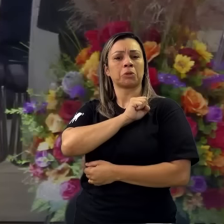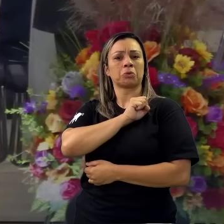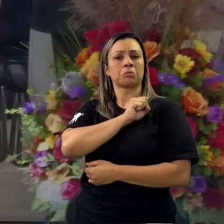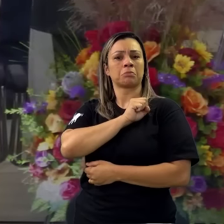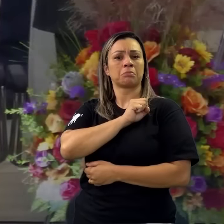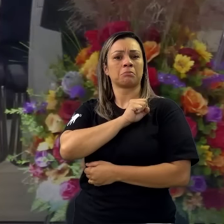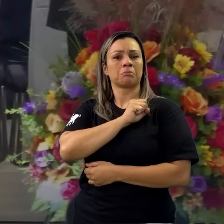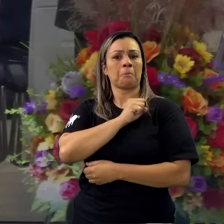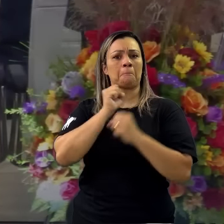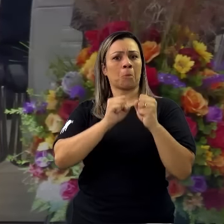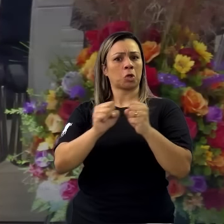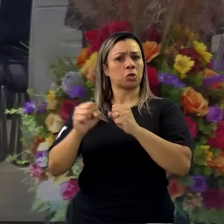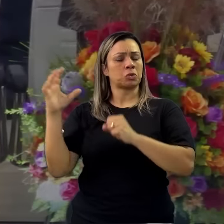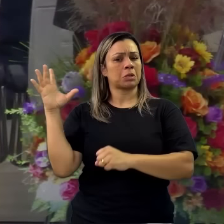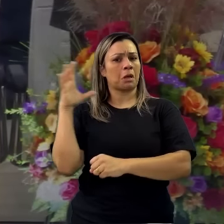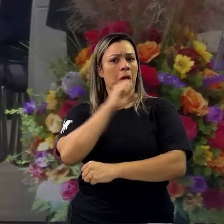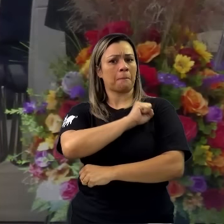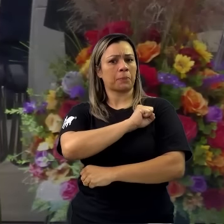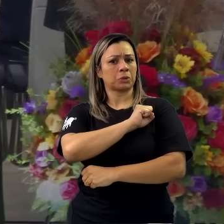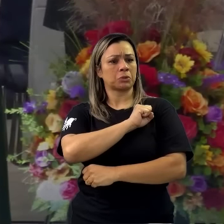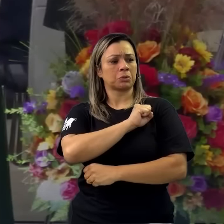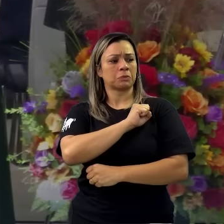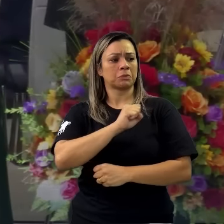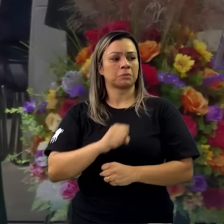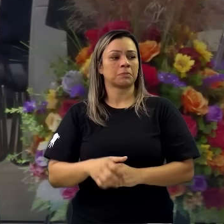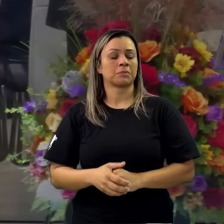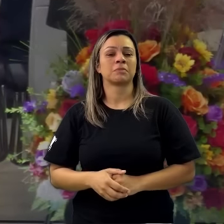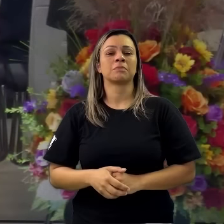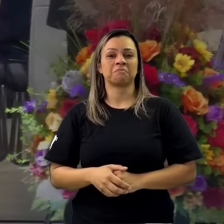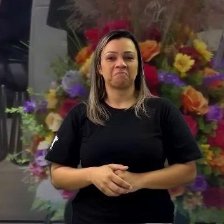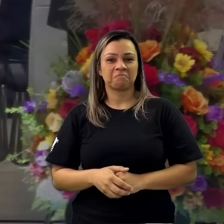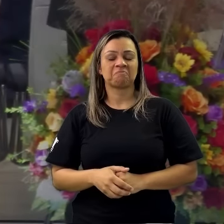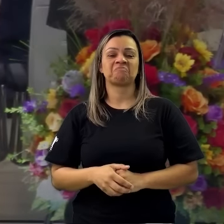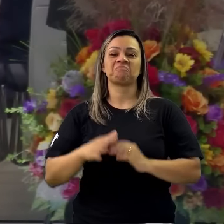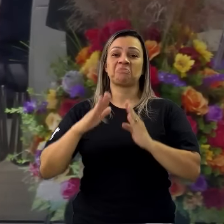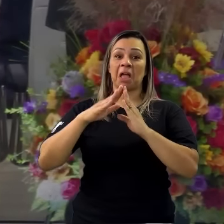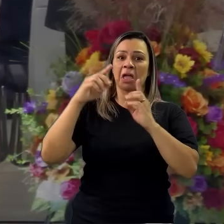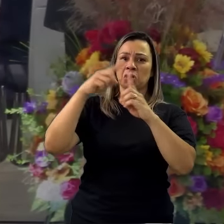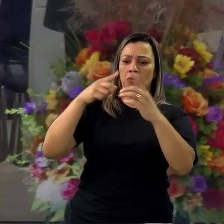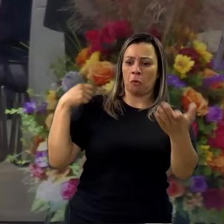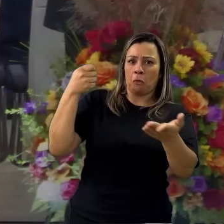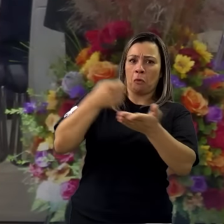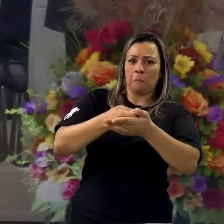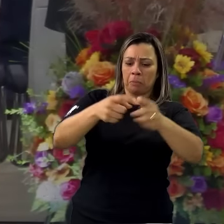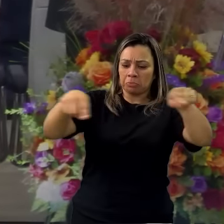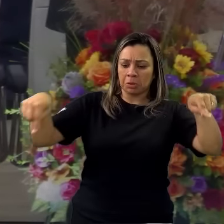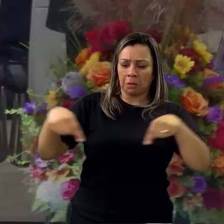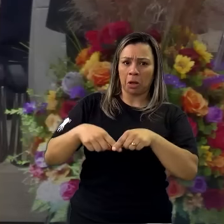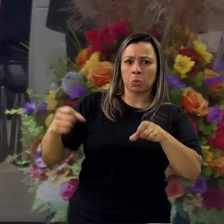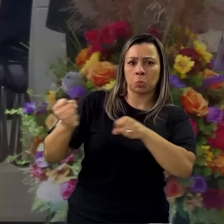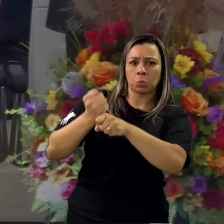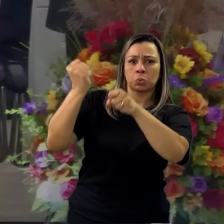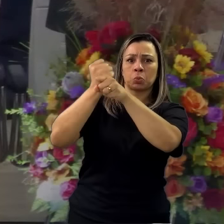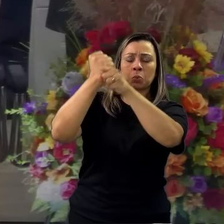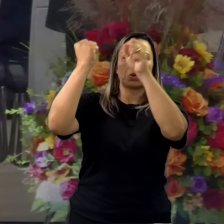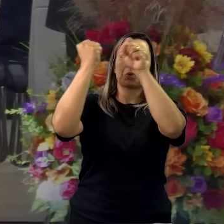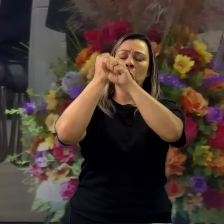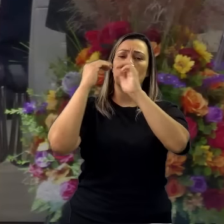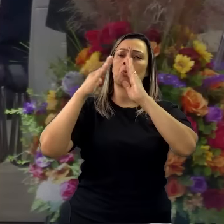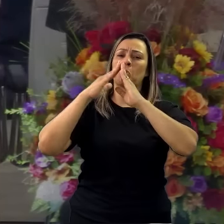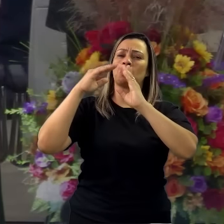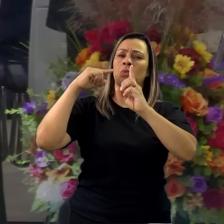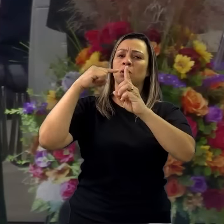mais ou menos que o pastor diz de uma forma muito rápida a igreja adquirir um terreno levantou um templo e ainda ele citou o